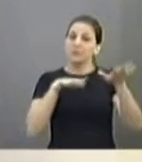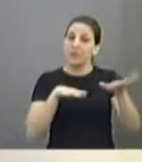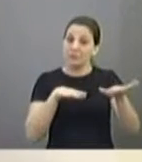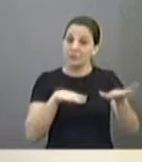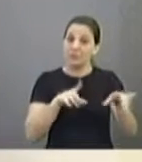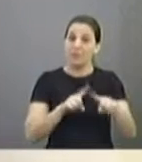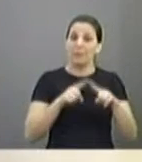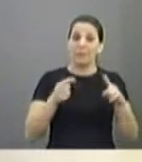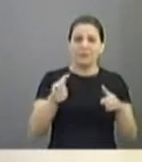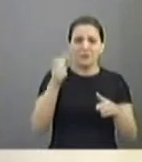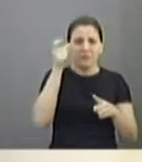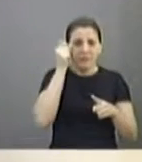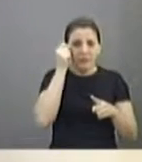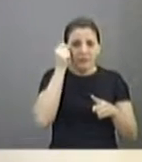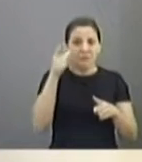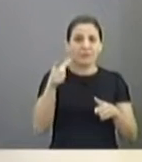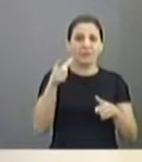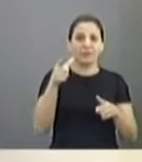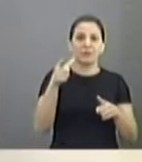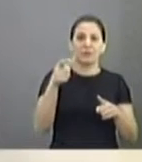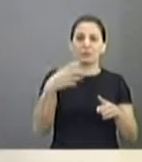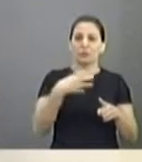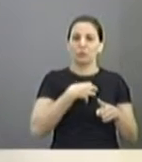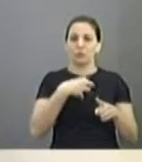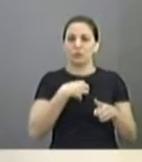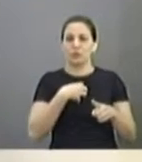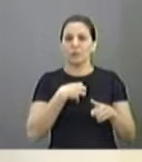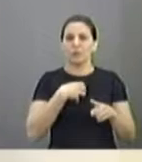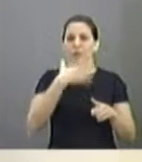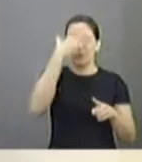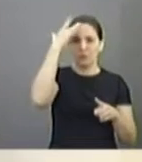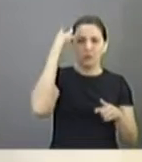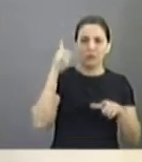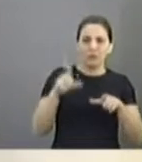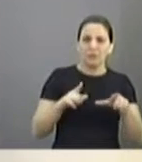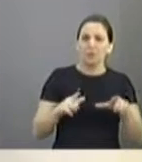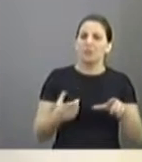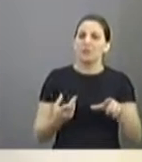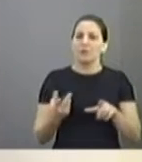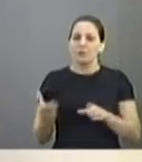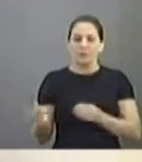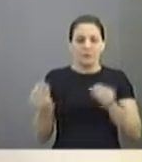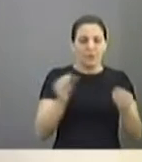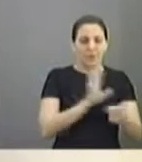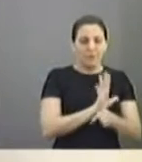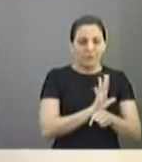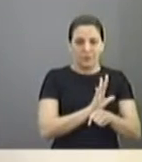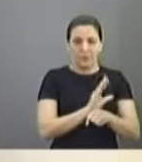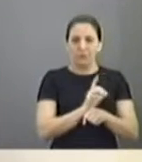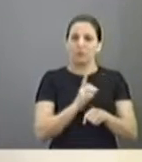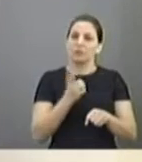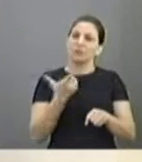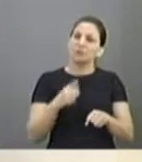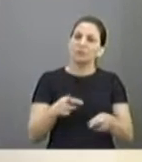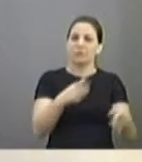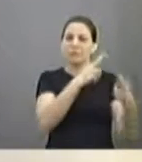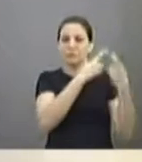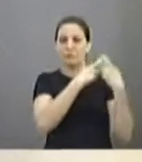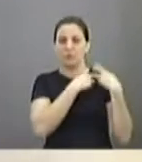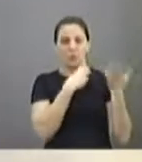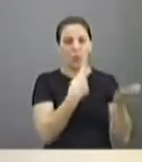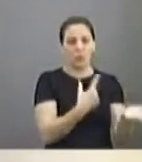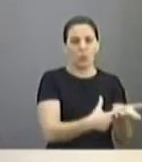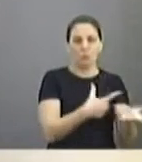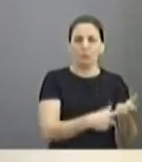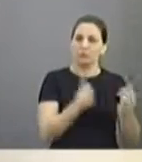que ficar esperta também com esse tipo de funcionário, como é esse que a gente recebeu o material, que é funcionário descompromissado, que pode, ainda